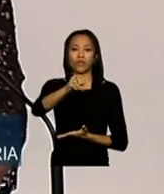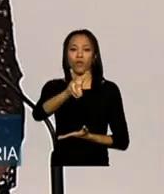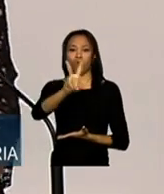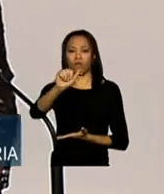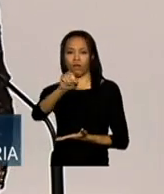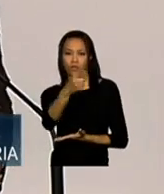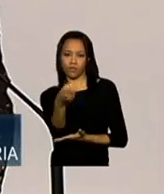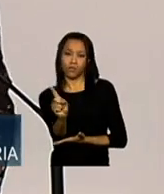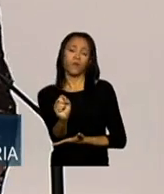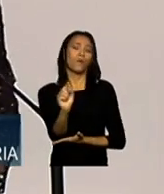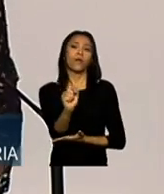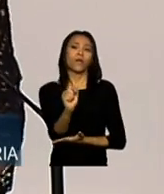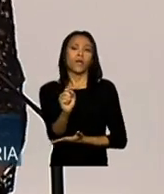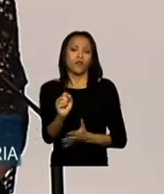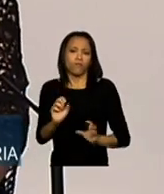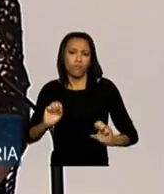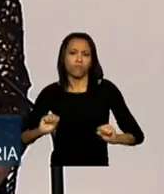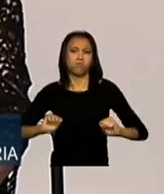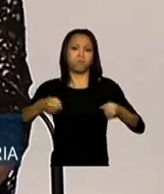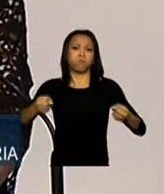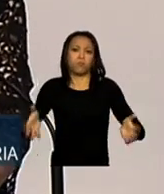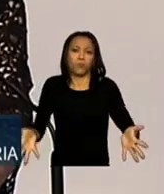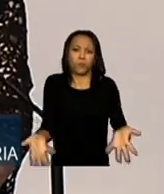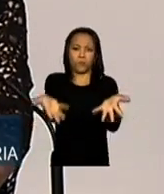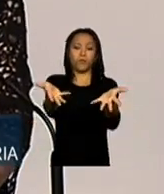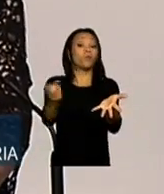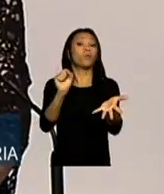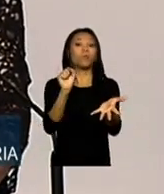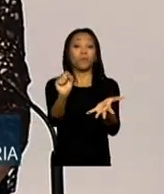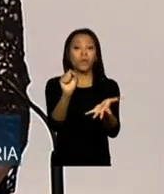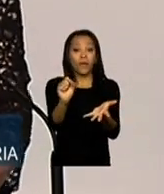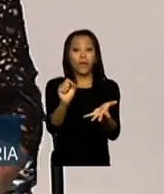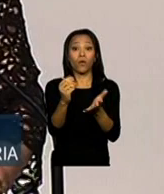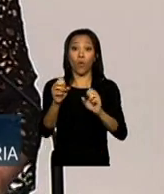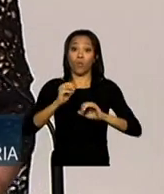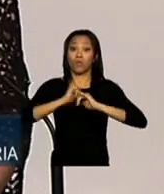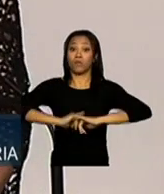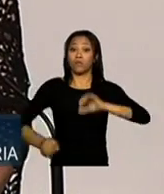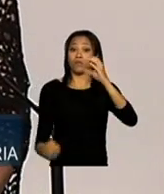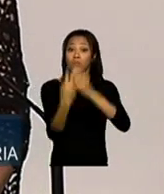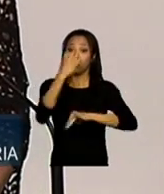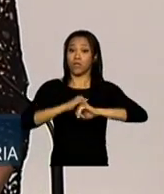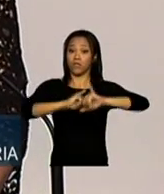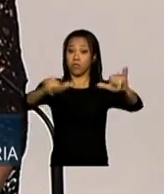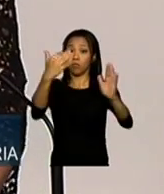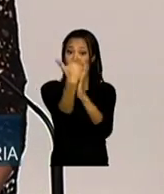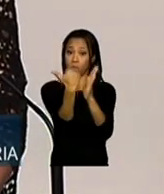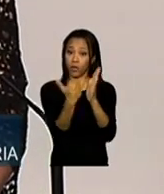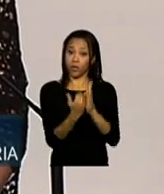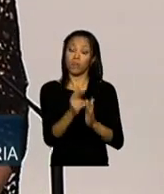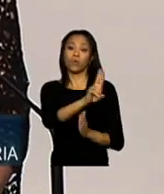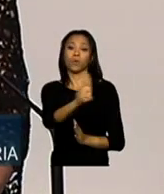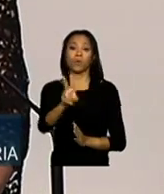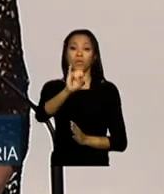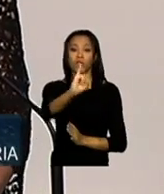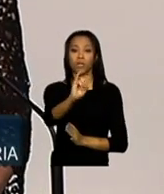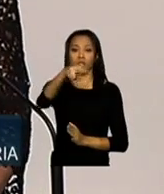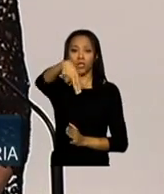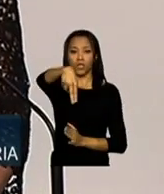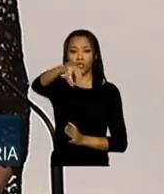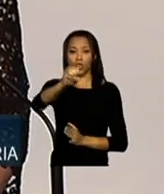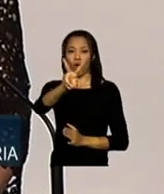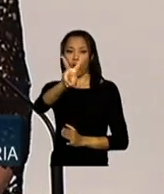um extraordinário impulso neste ano, com o lançamento do programa Inova Empresa, em março,